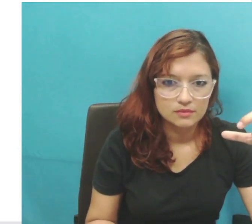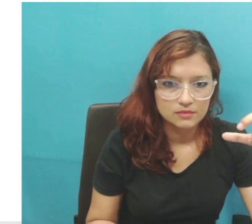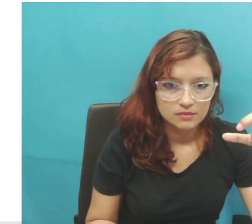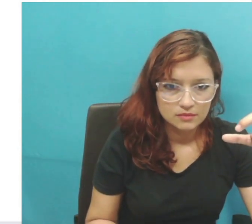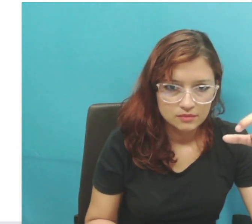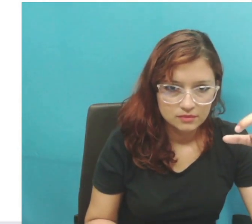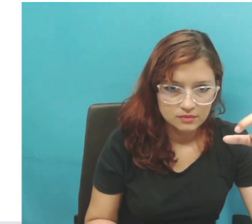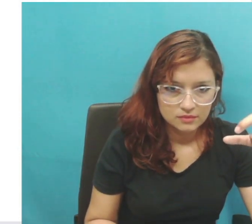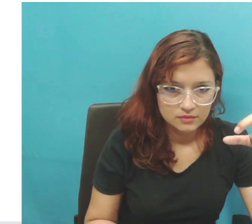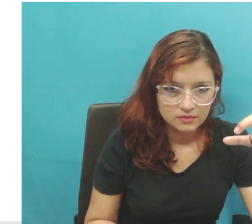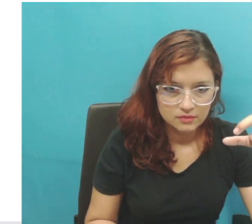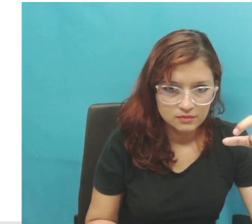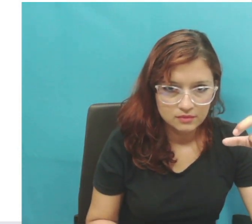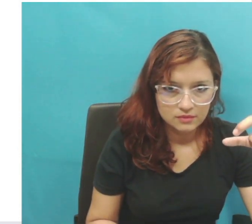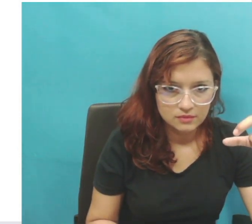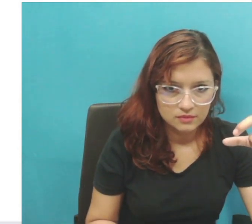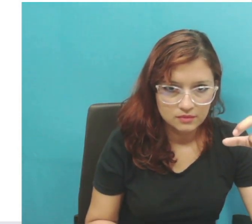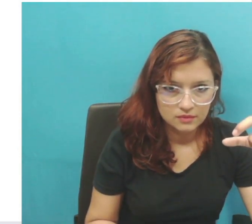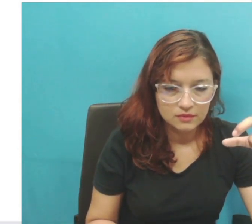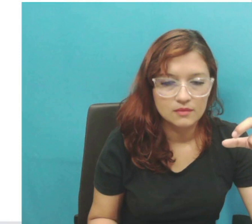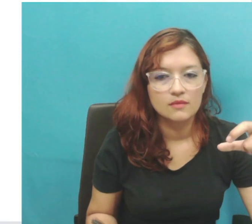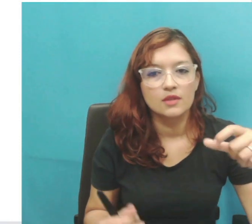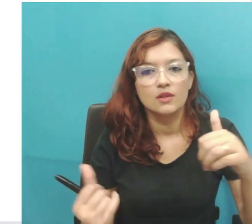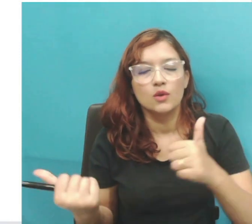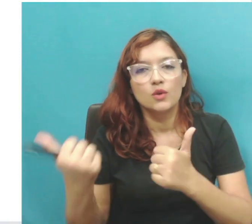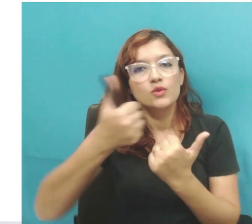A conta.